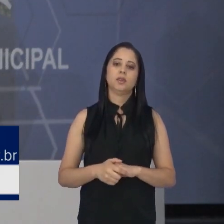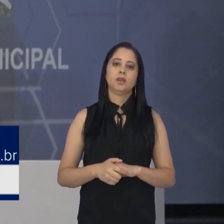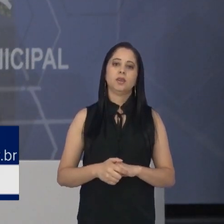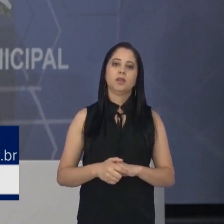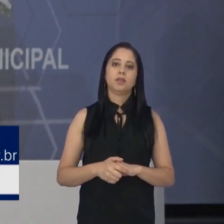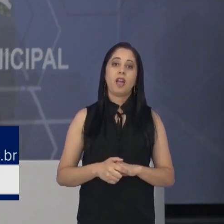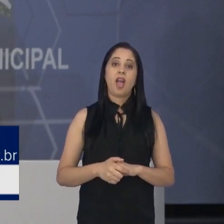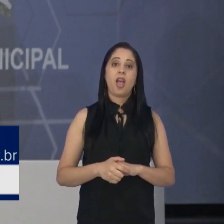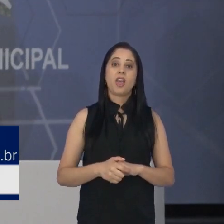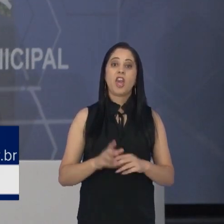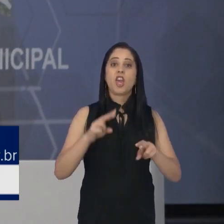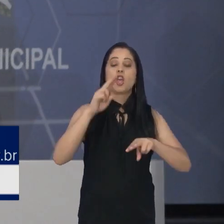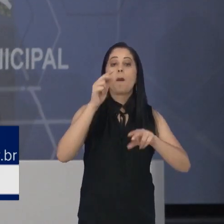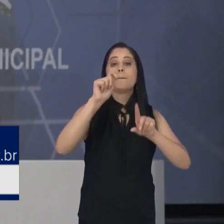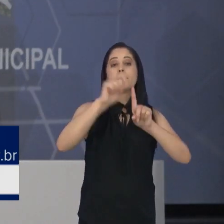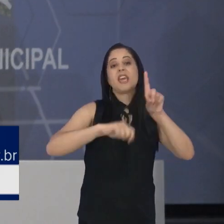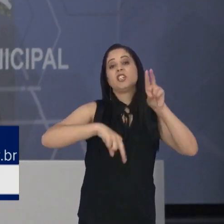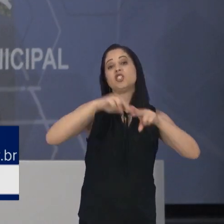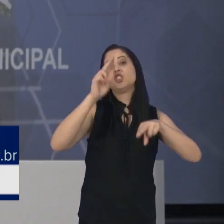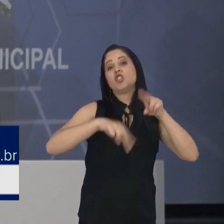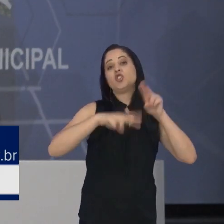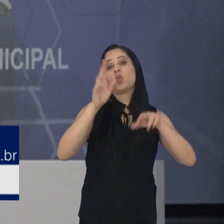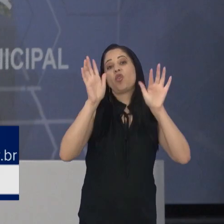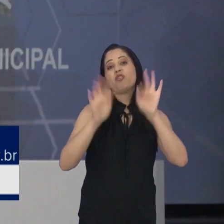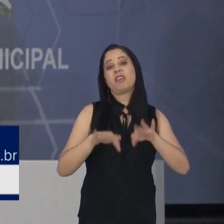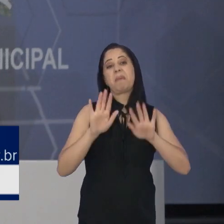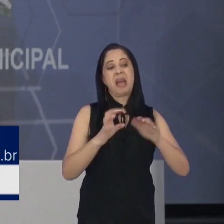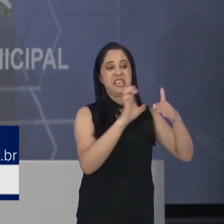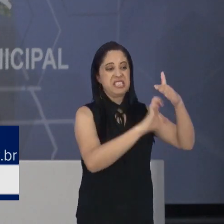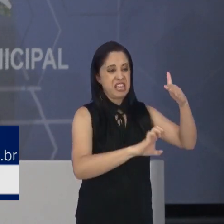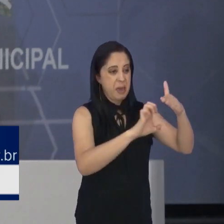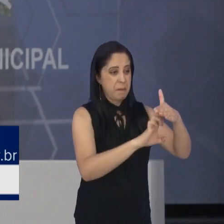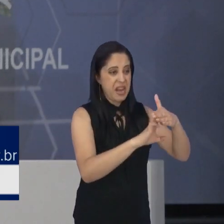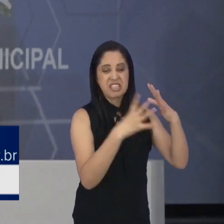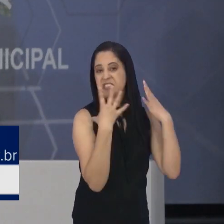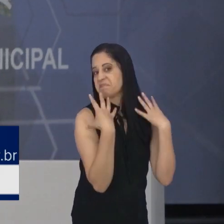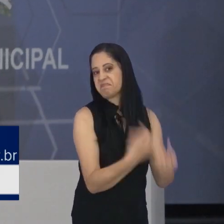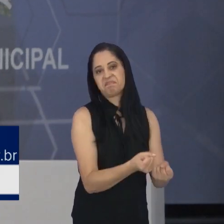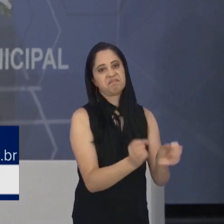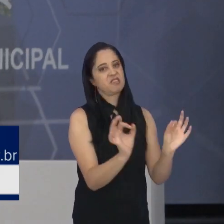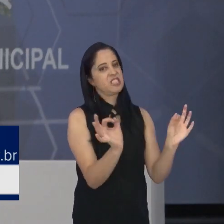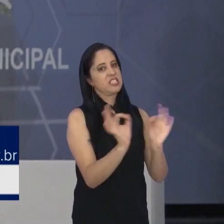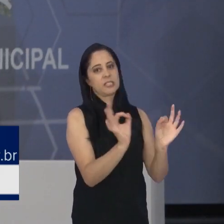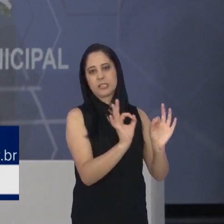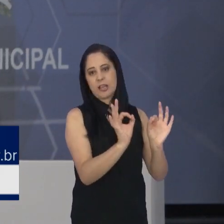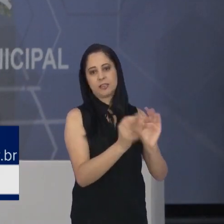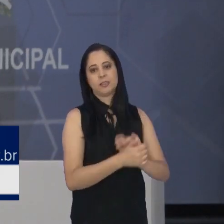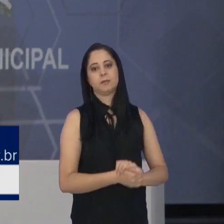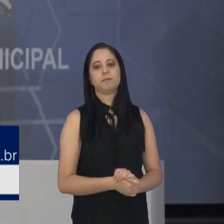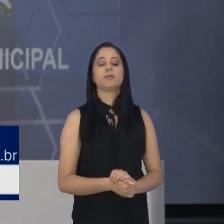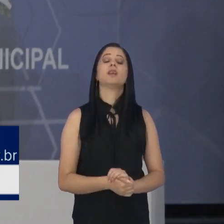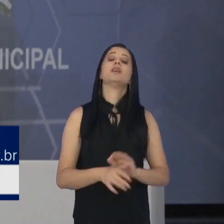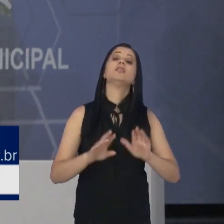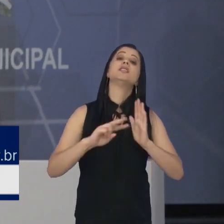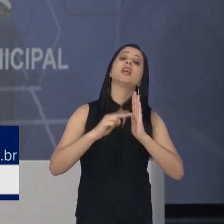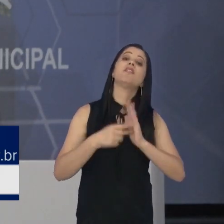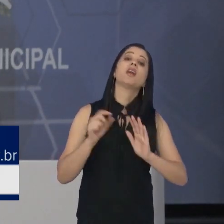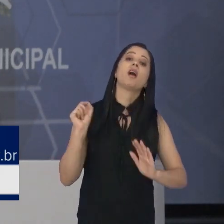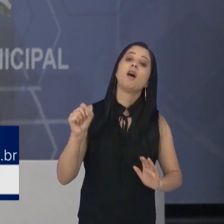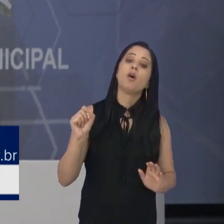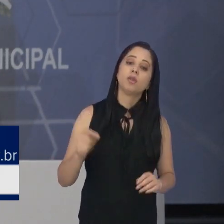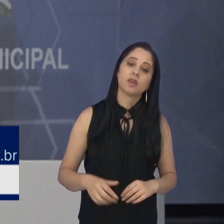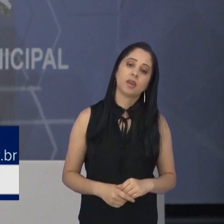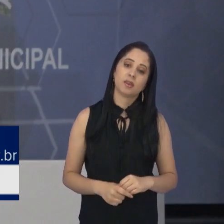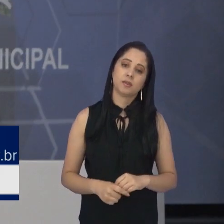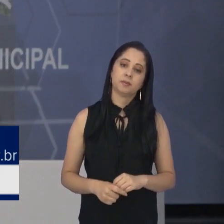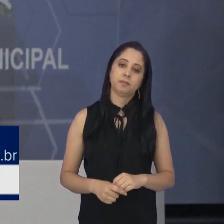junho, sem que empresa interessada nenhuma, então, no novo edital ou publicado. Ou seja, vereadores,